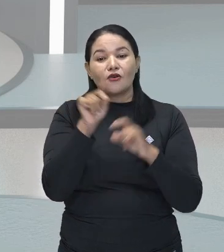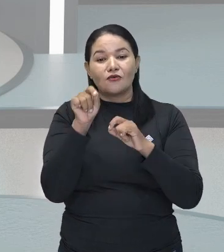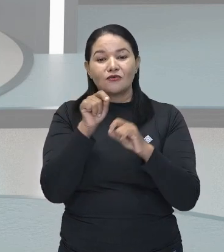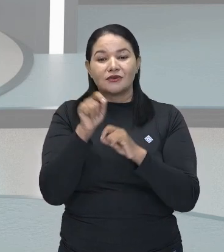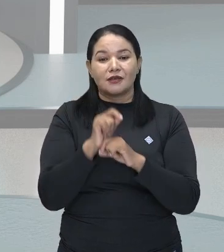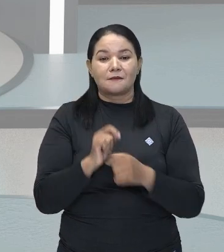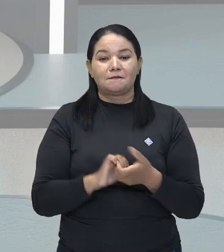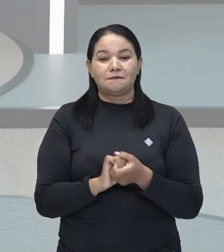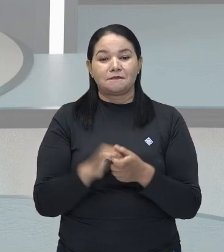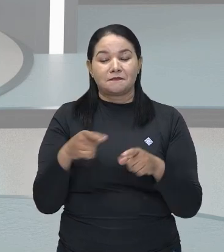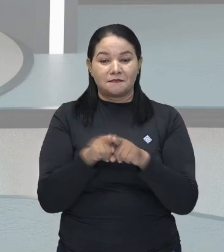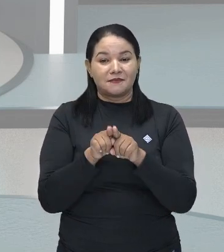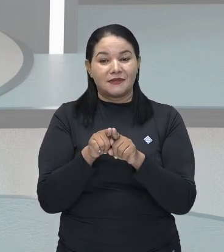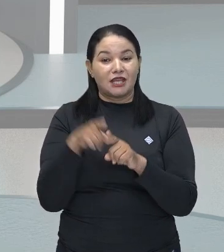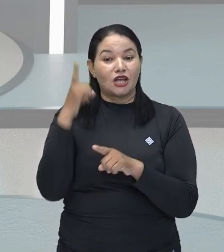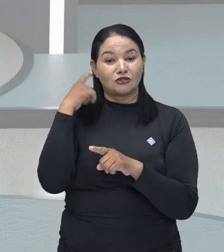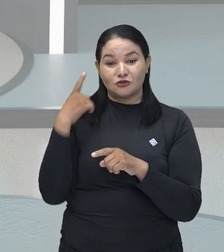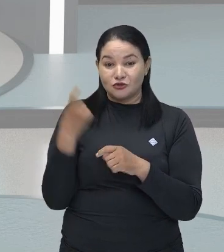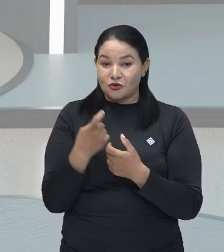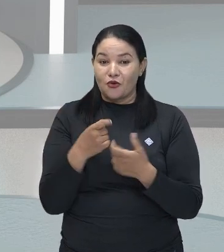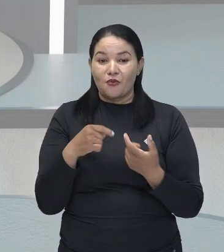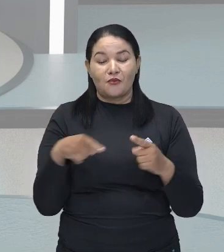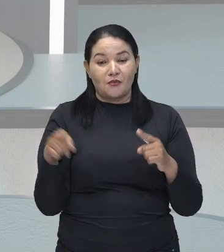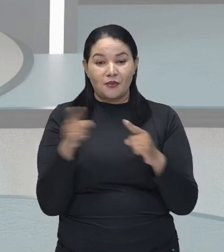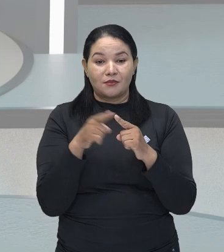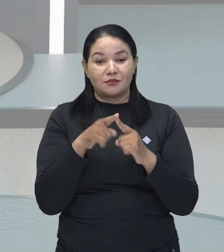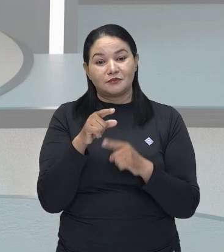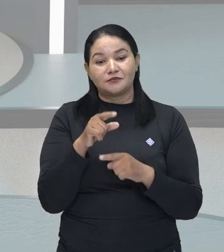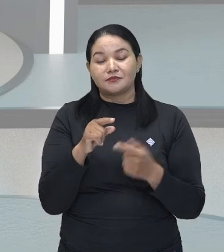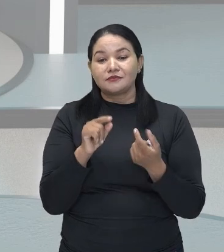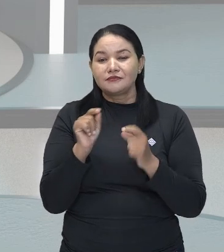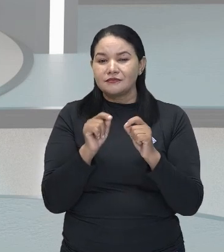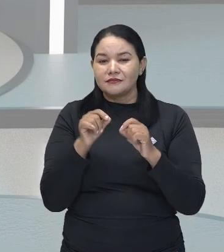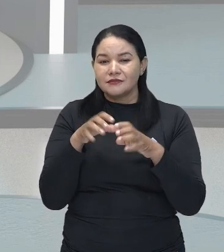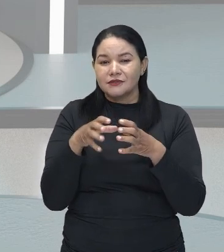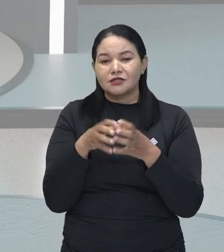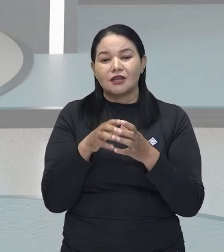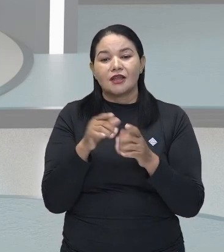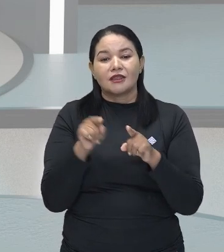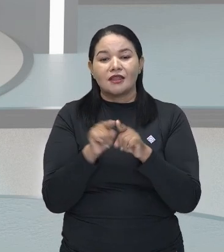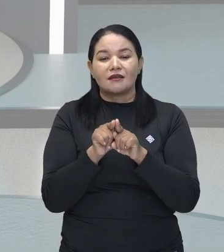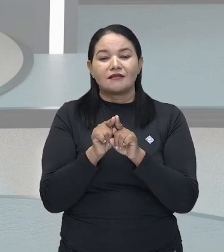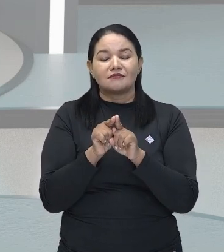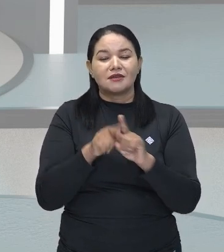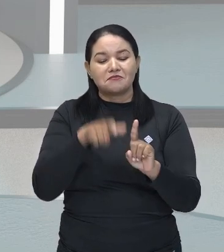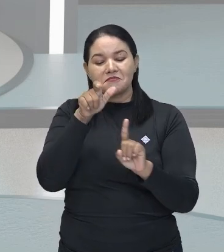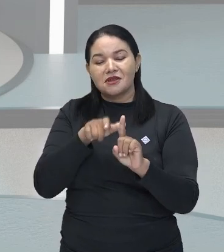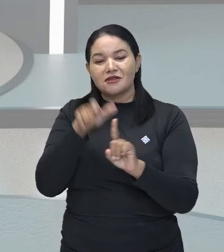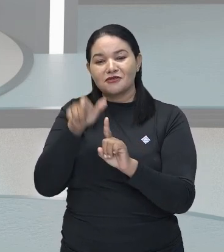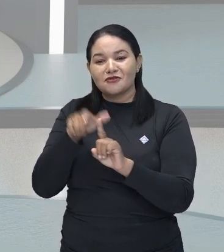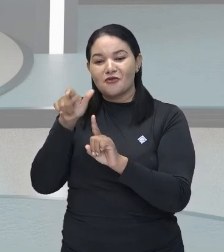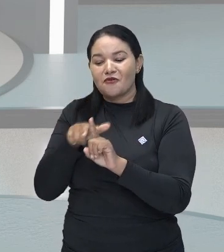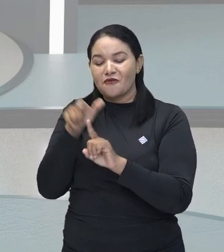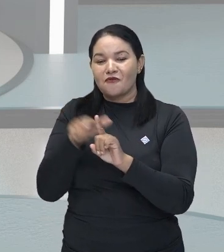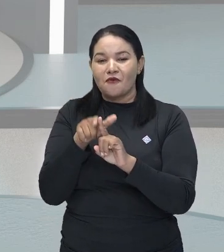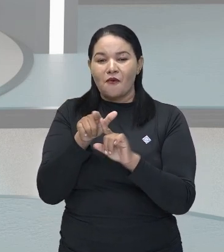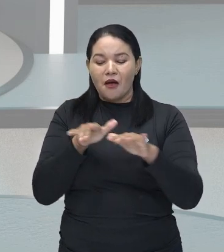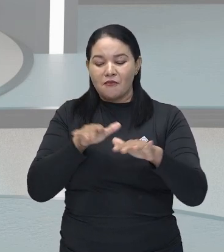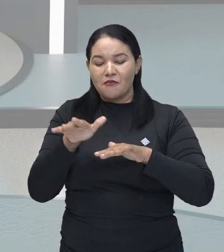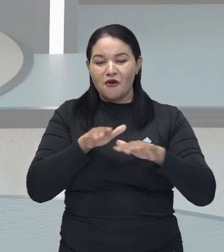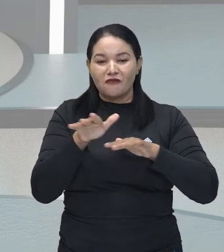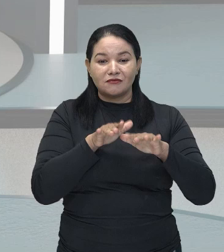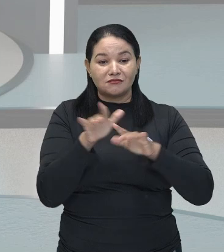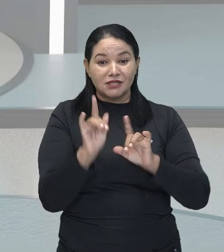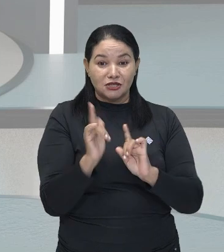o som, que é quando a gente fala da sonoplastia, e sobre os atores, como farão cada movimento e gesto.